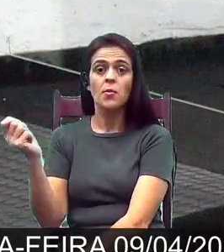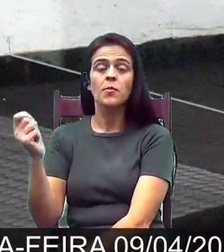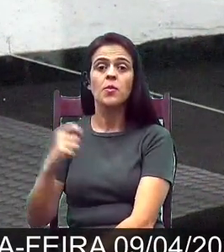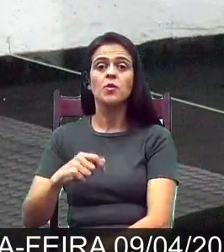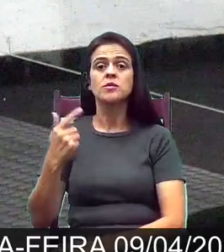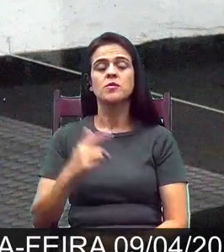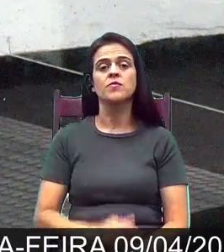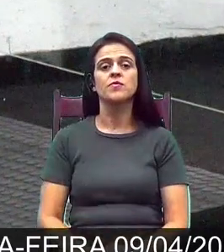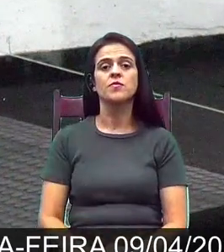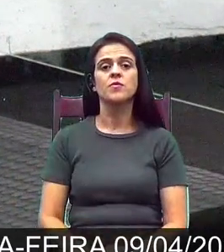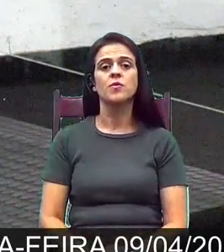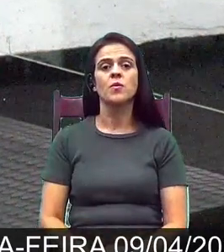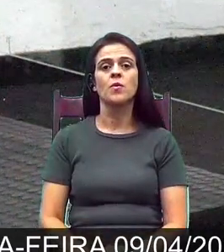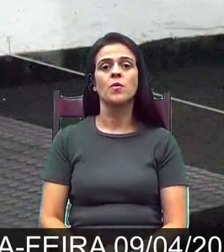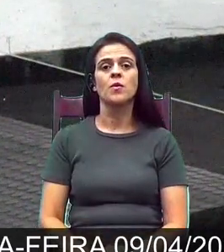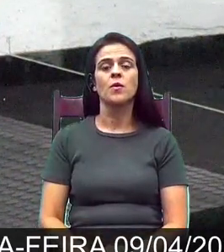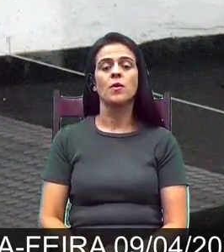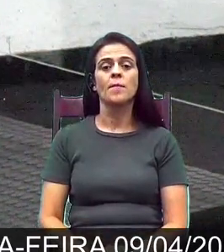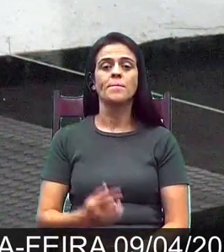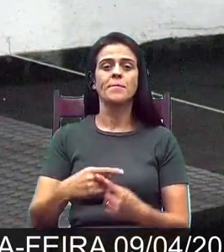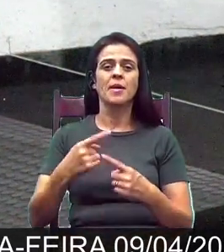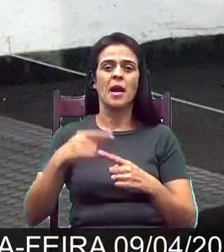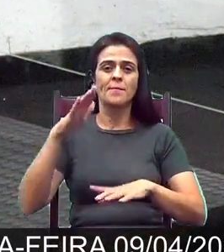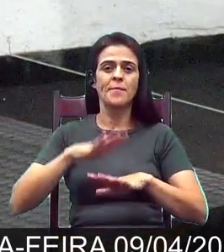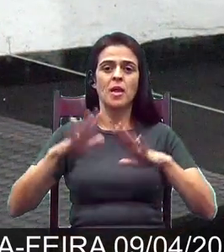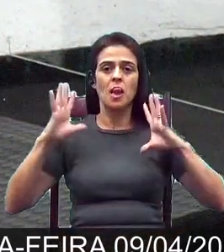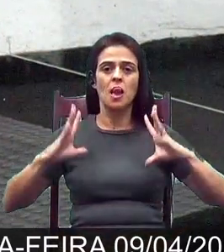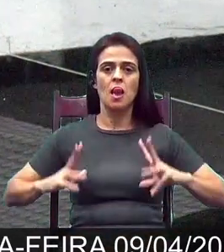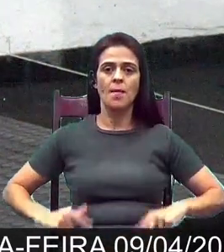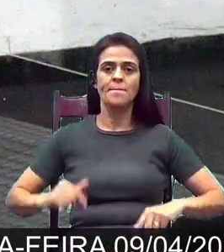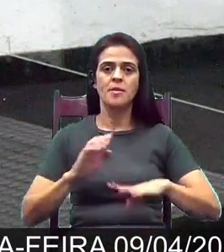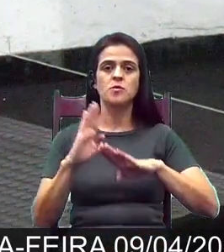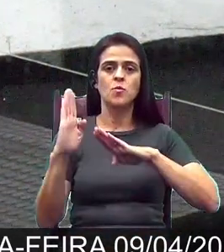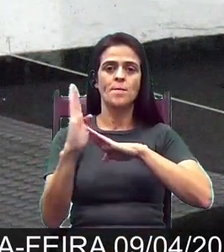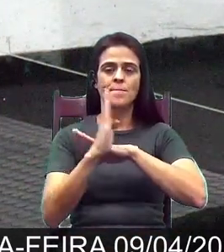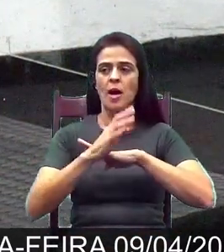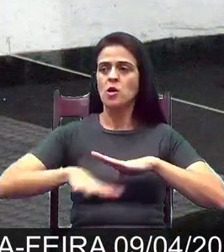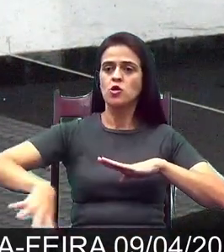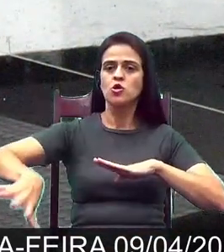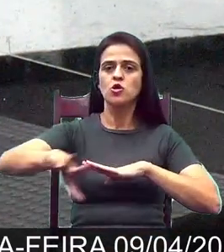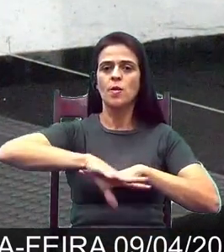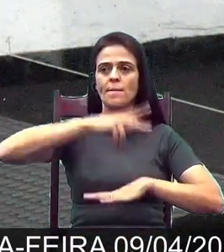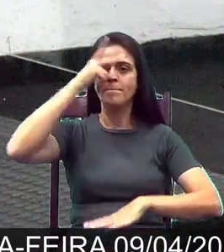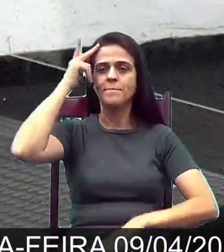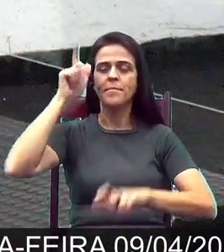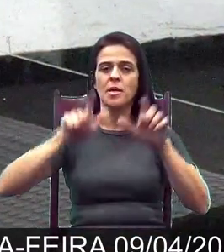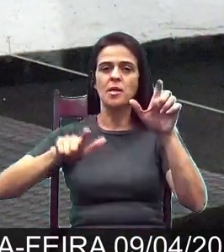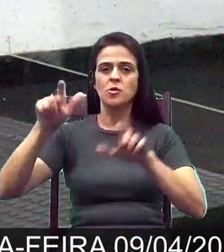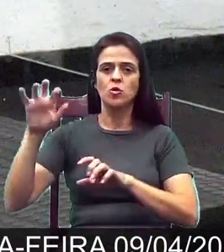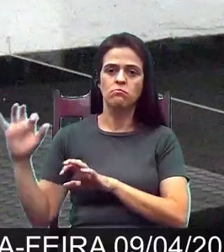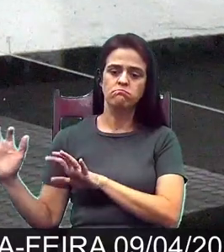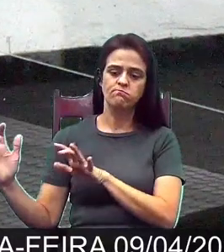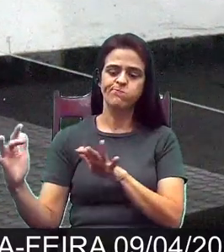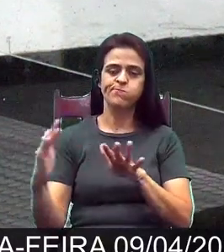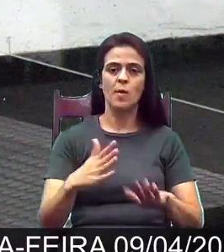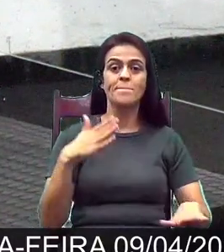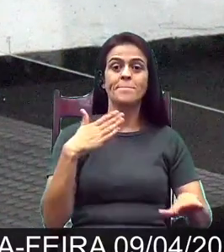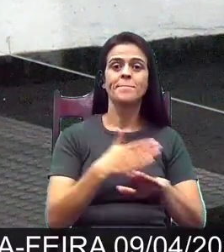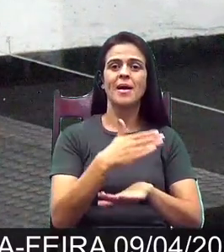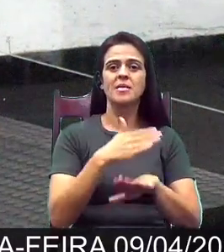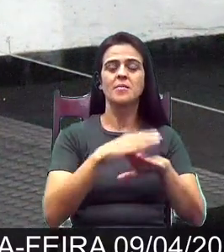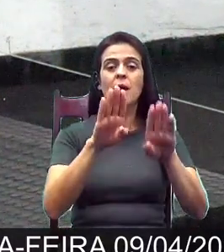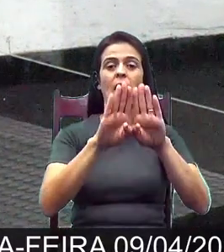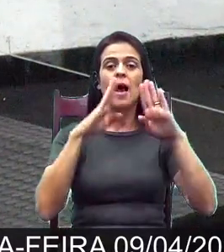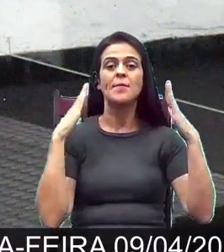sejam realizados mutirões para a limpeza dos bairros, convocando toda a população para participar e abrir suas